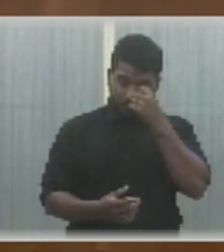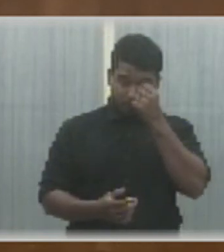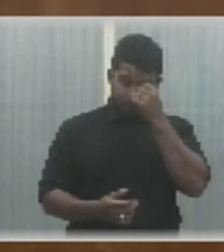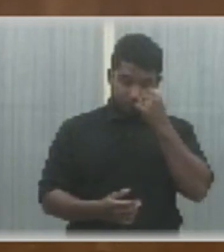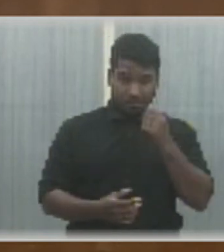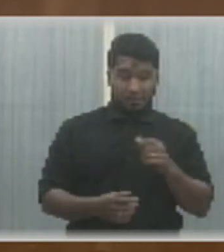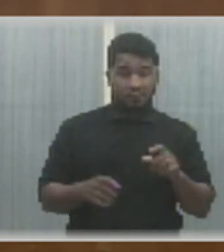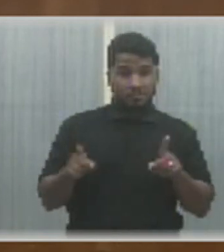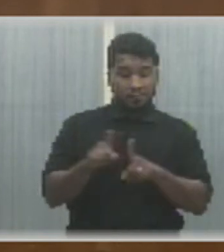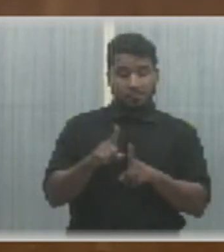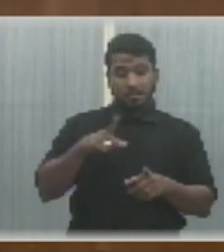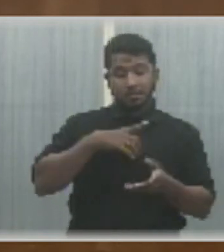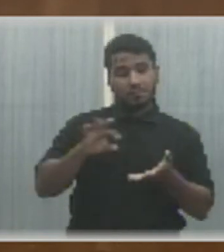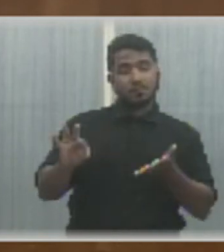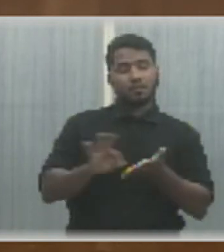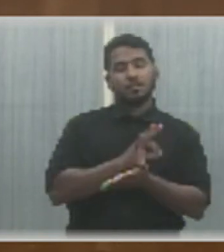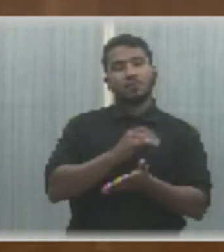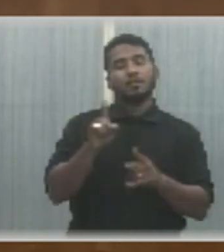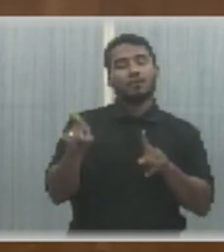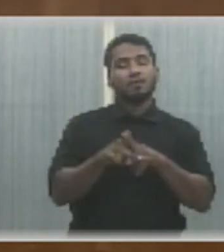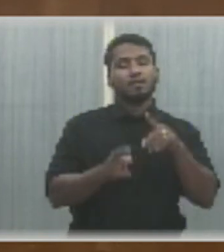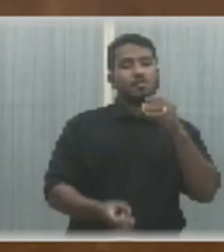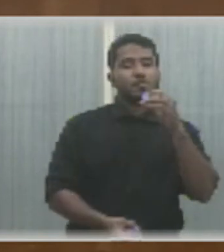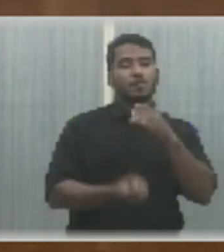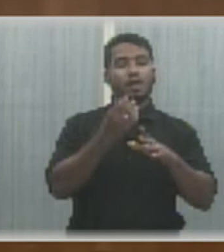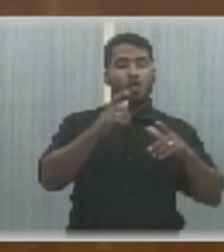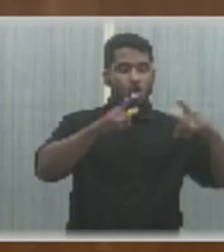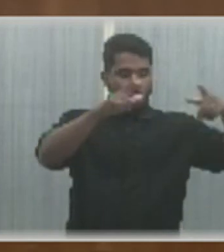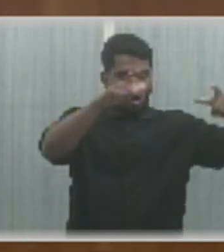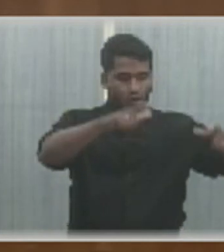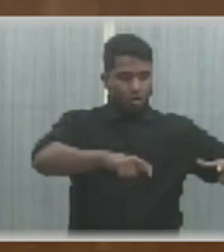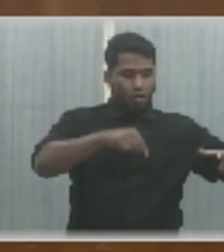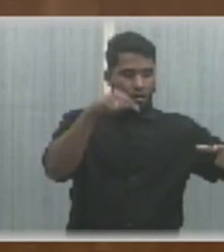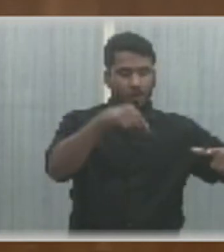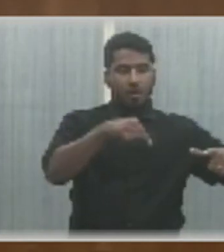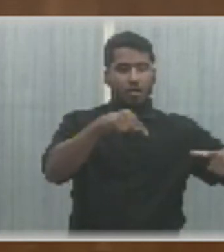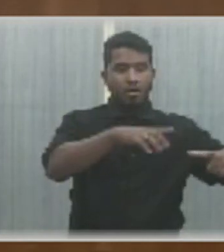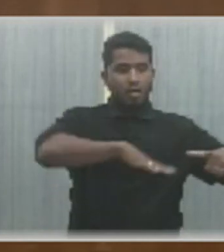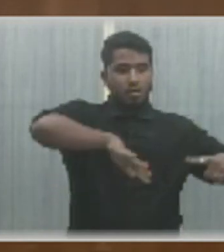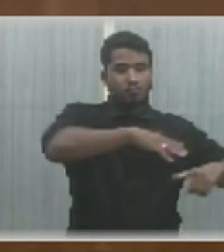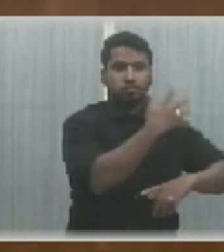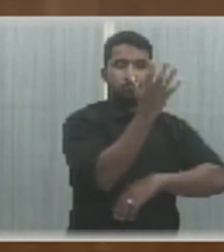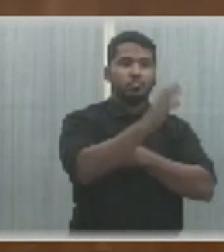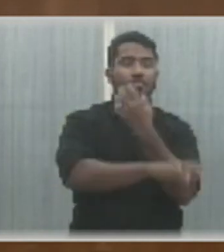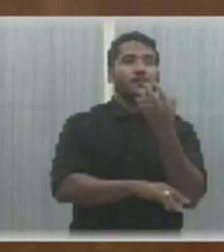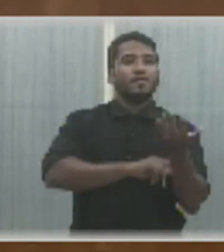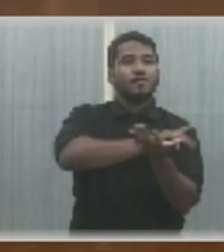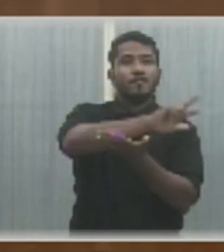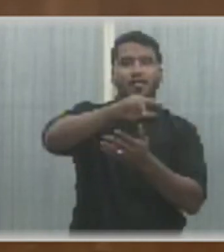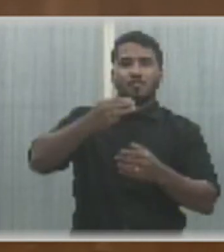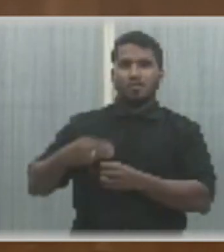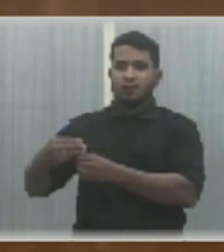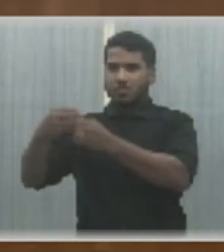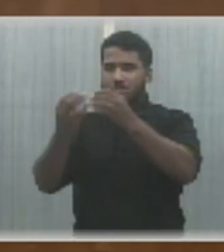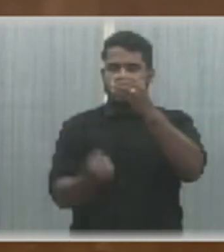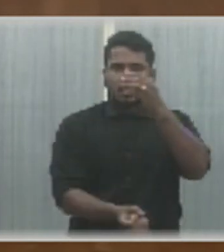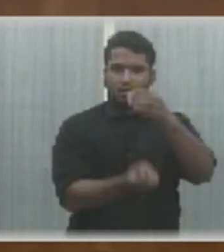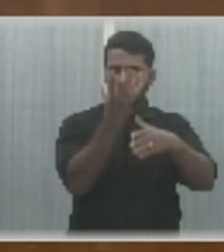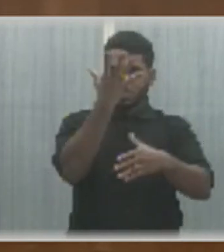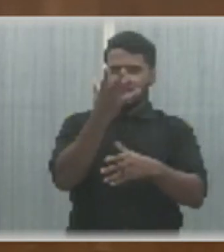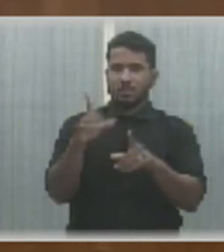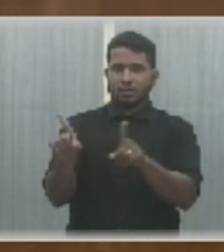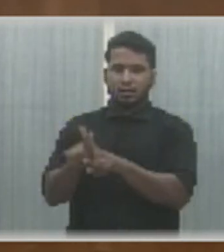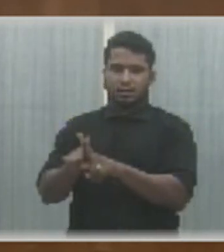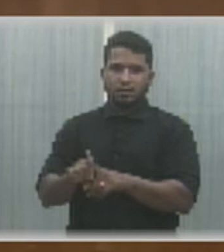também ocorreu a assinatura para implantação de parques ambientais em vários municípios, deputada. Então, deputada